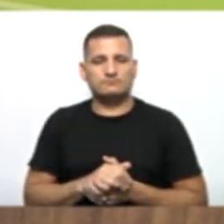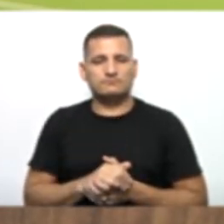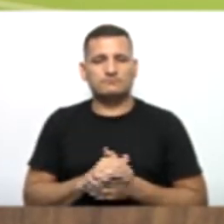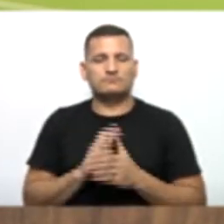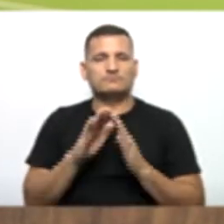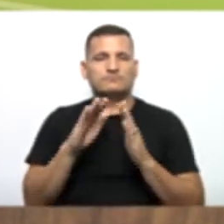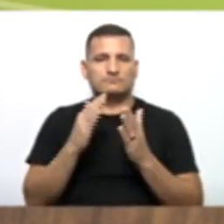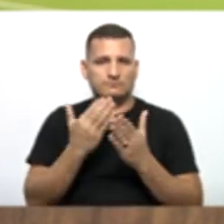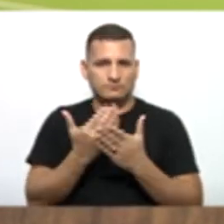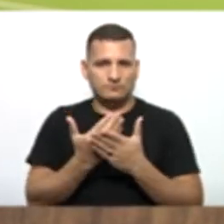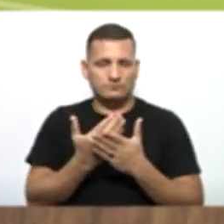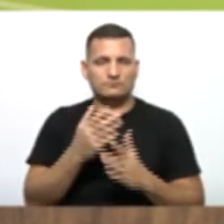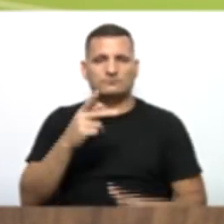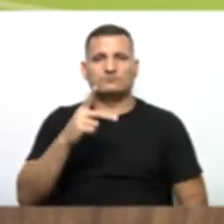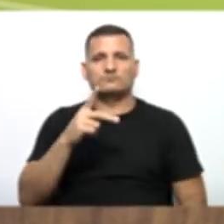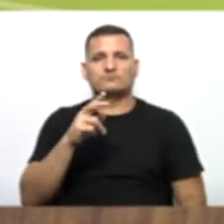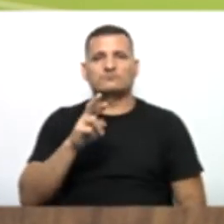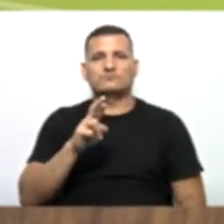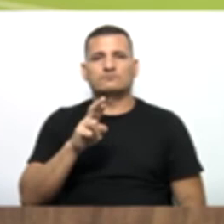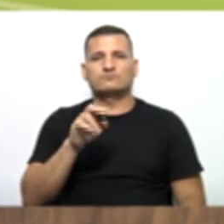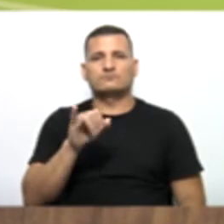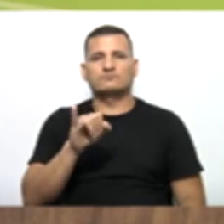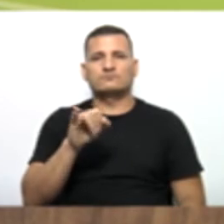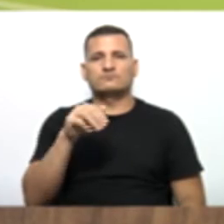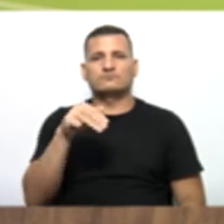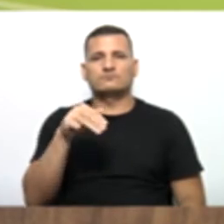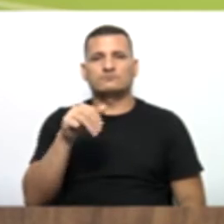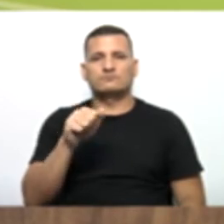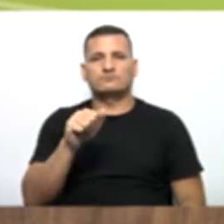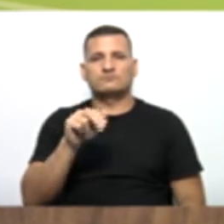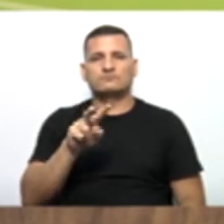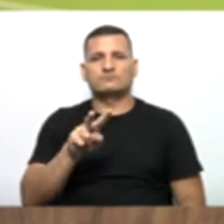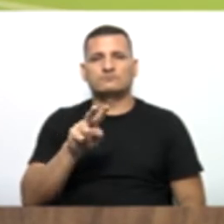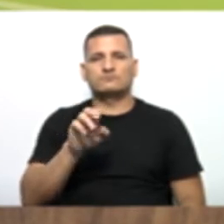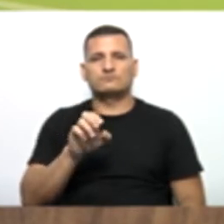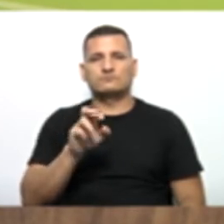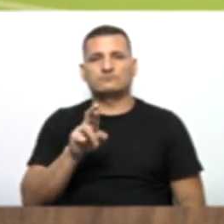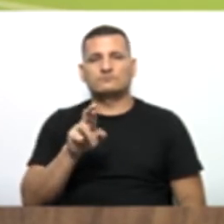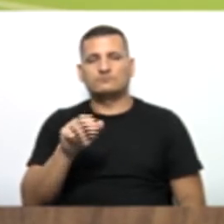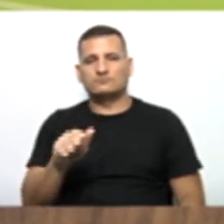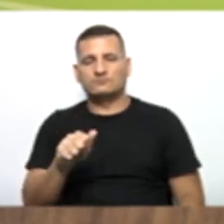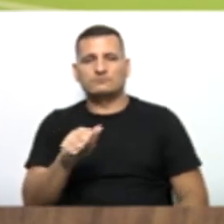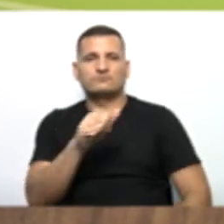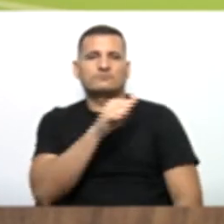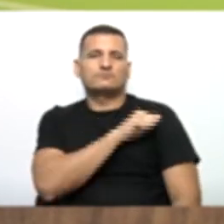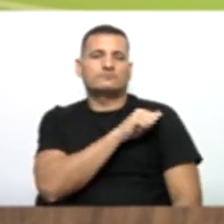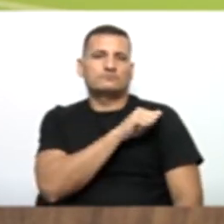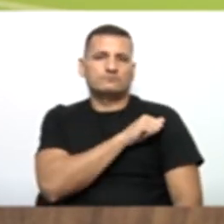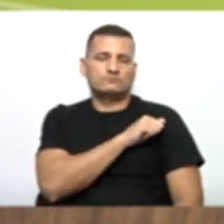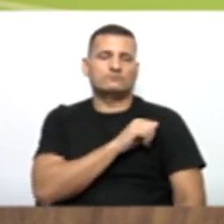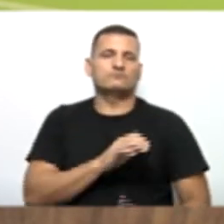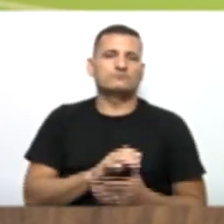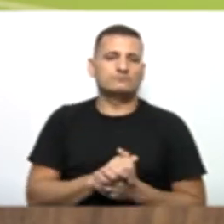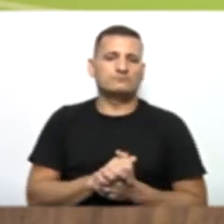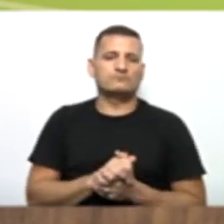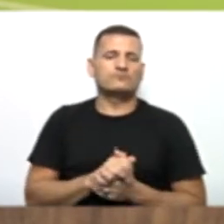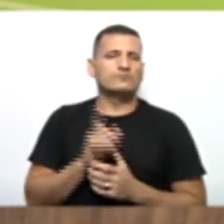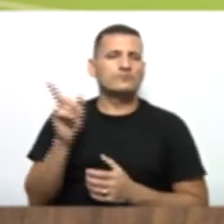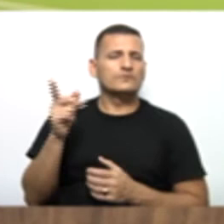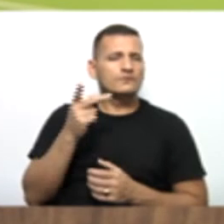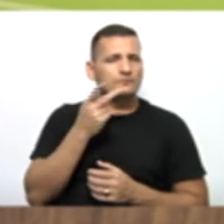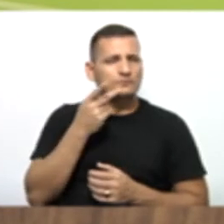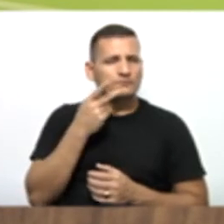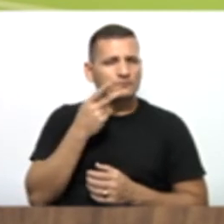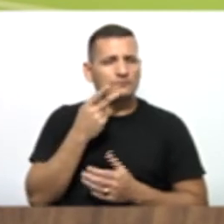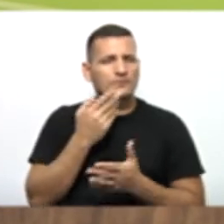Escola Primavera, e o aluno tem uma questão muito importante, né? O senhor falou na aula que a